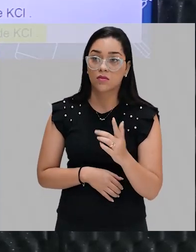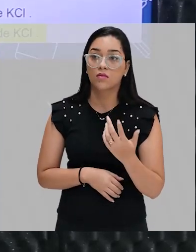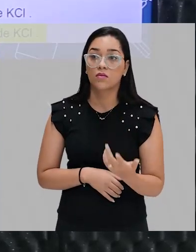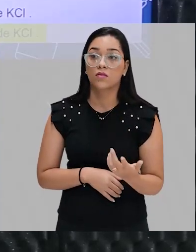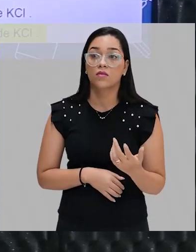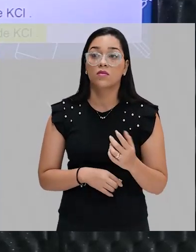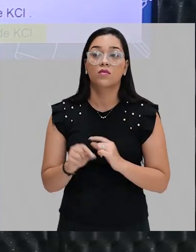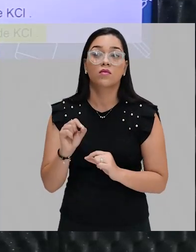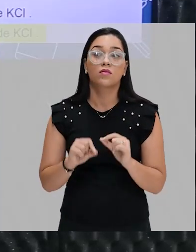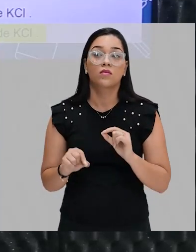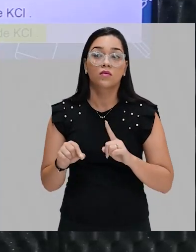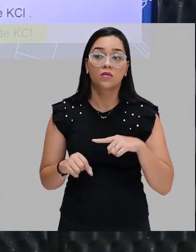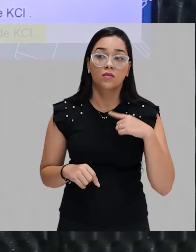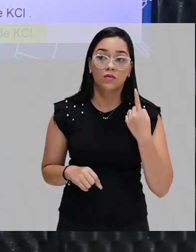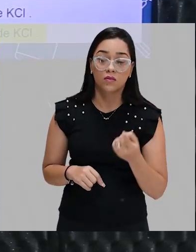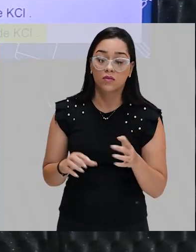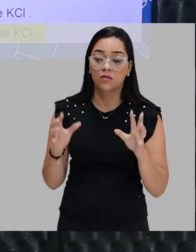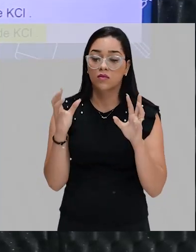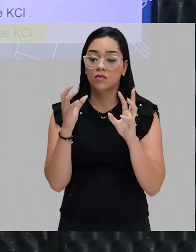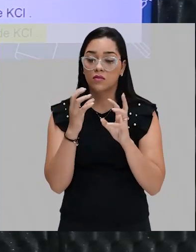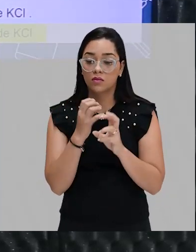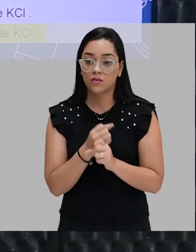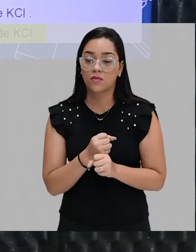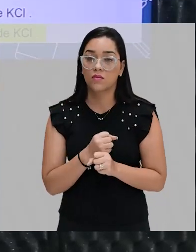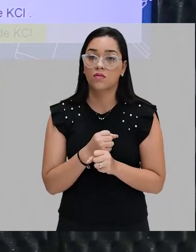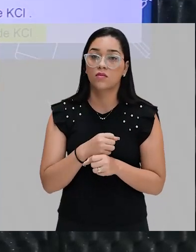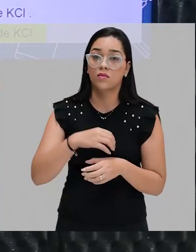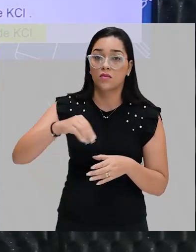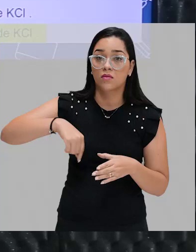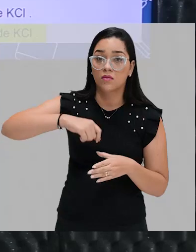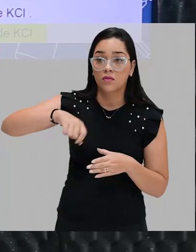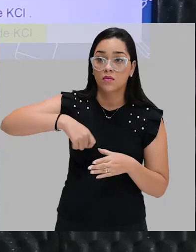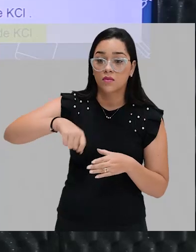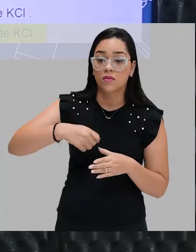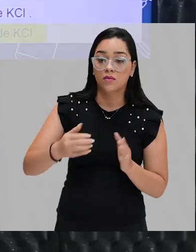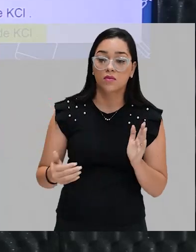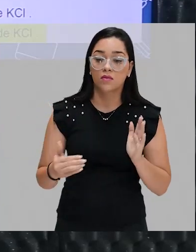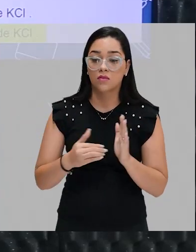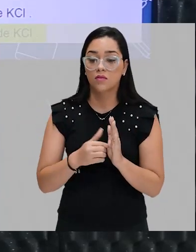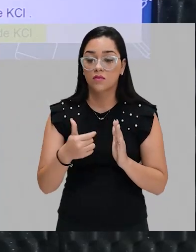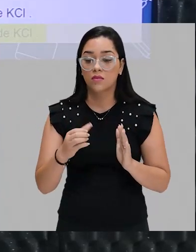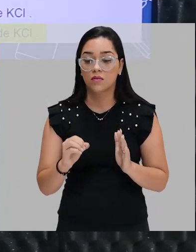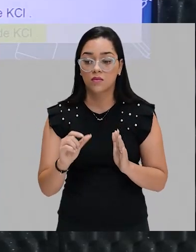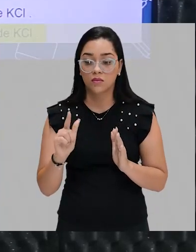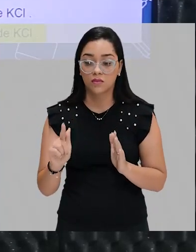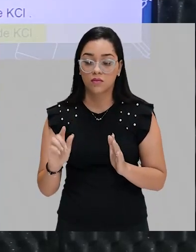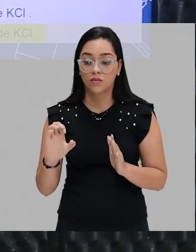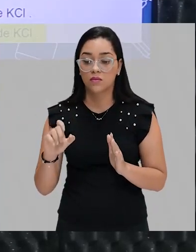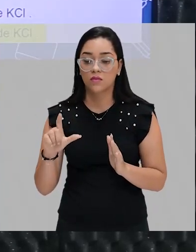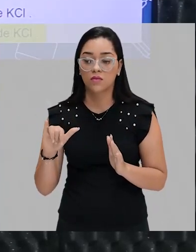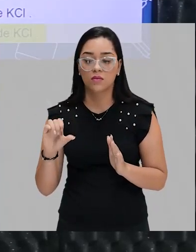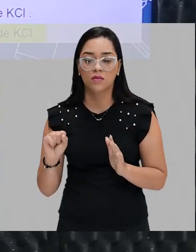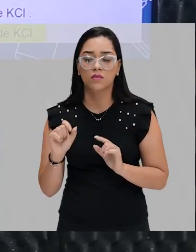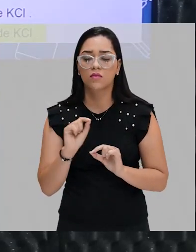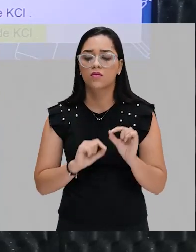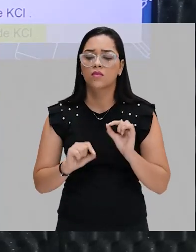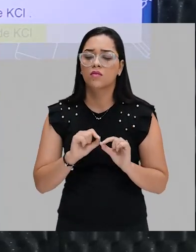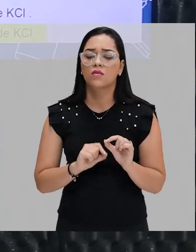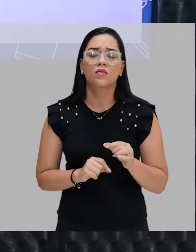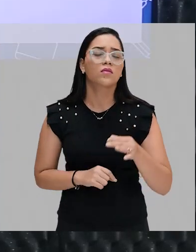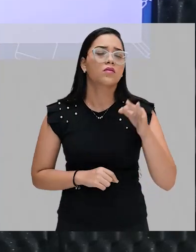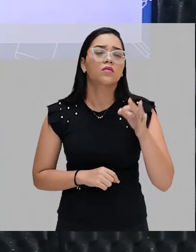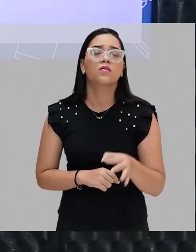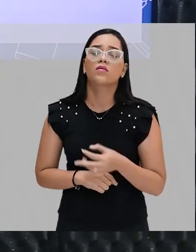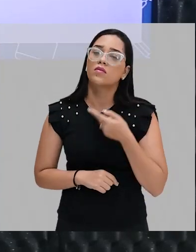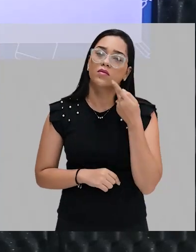e posteriormente resfriá-la sob agitação até 20 graus Celsius, o que é correto a gente